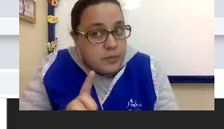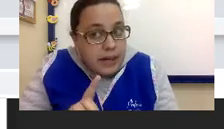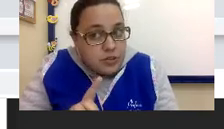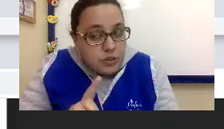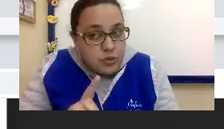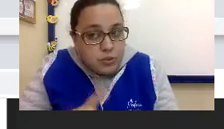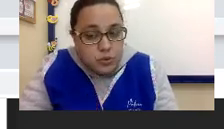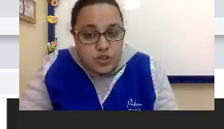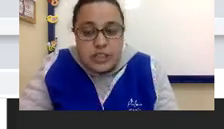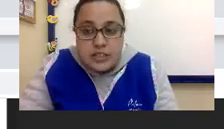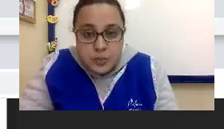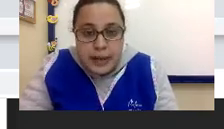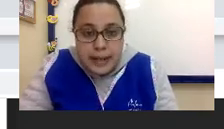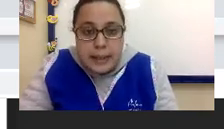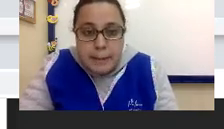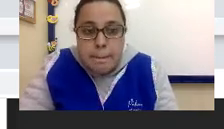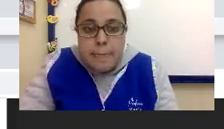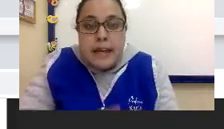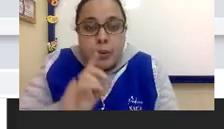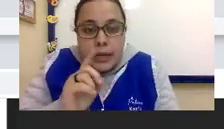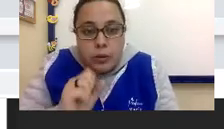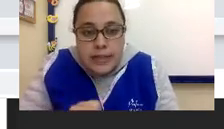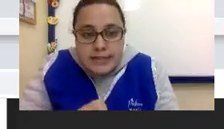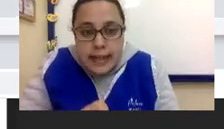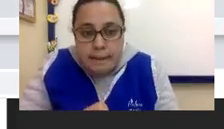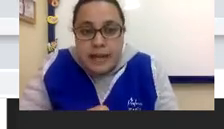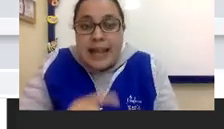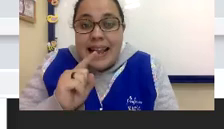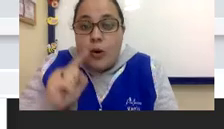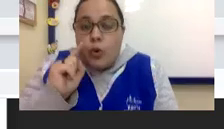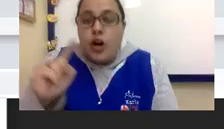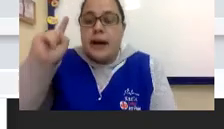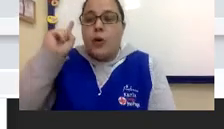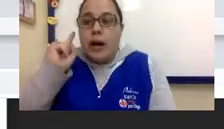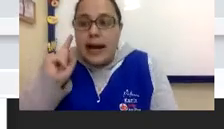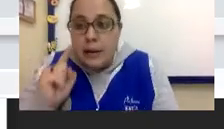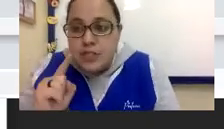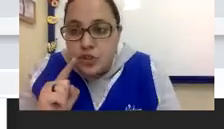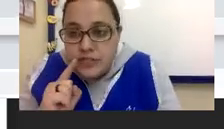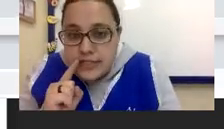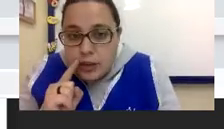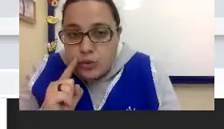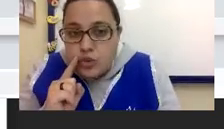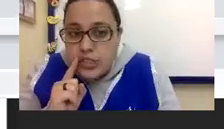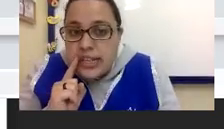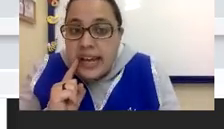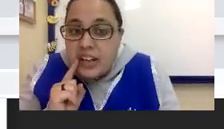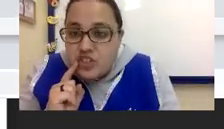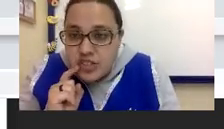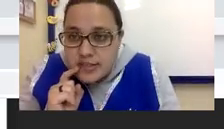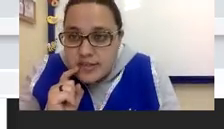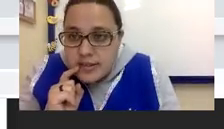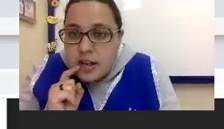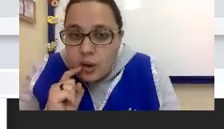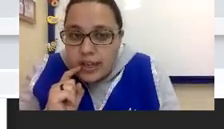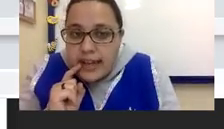teria espaço no nosso organismo para ele, né. E o que acontece lá? Lá ocorre a absorção dos